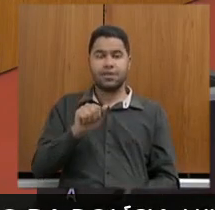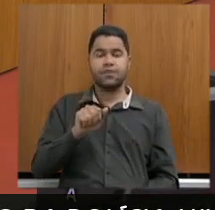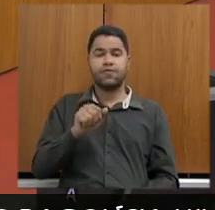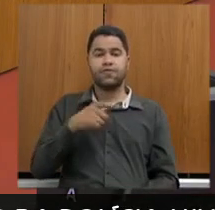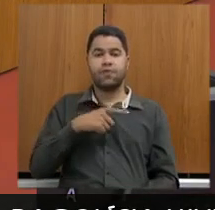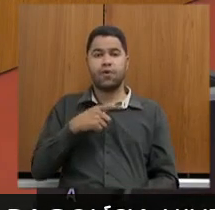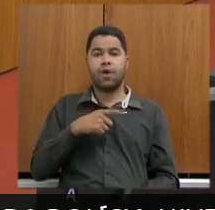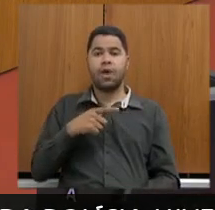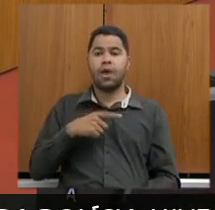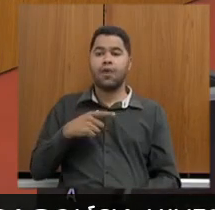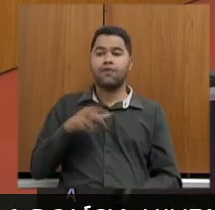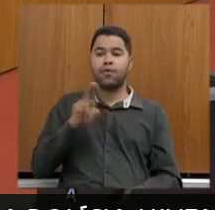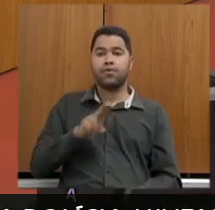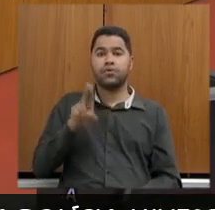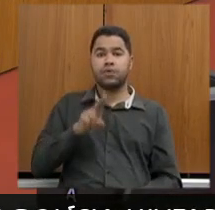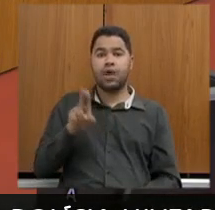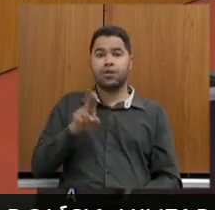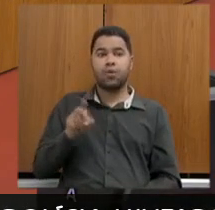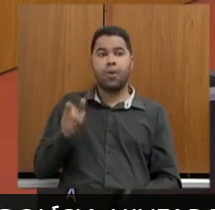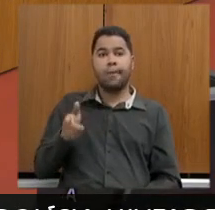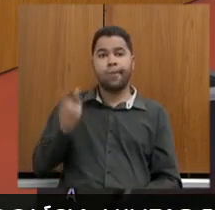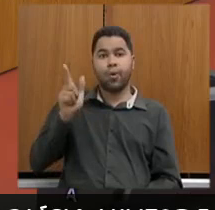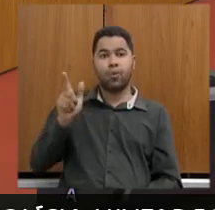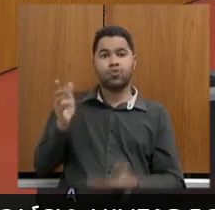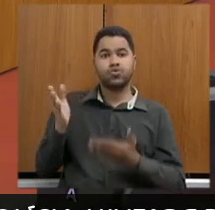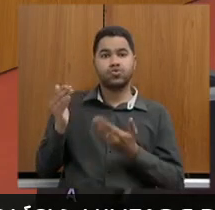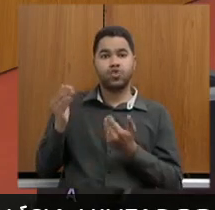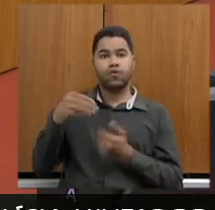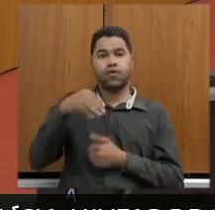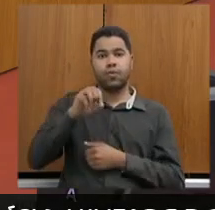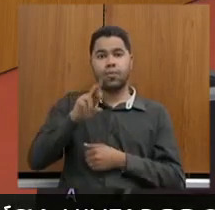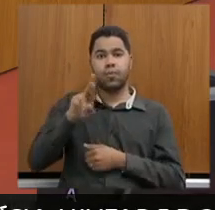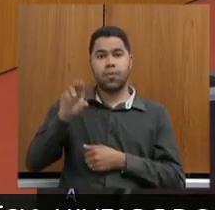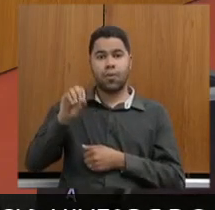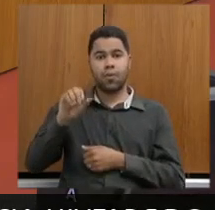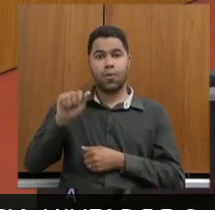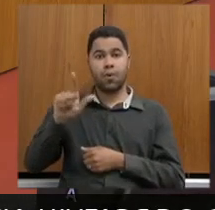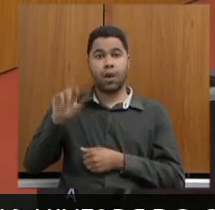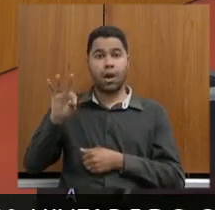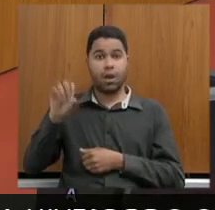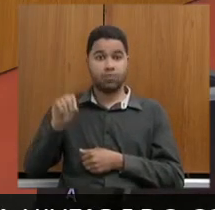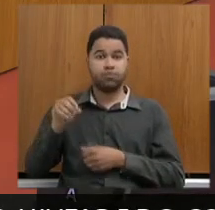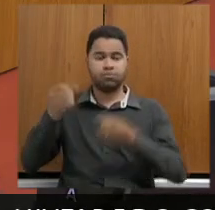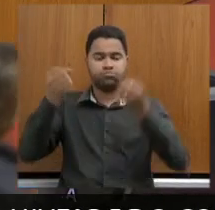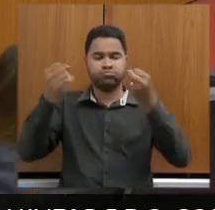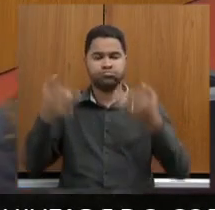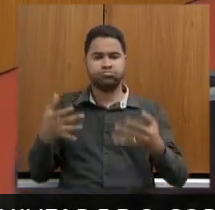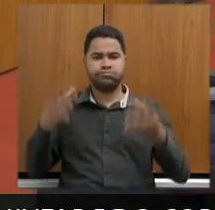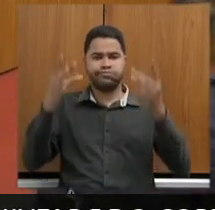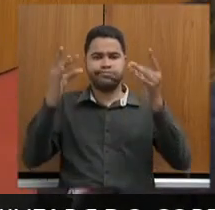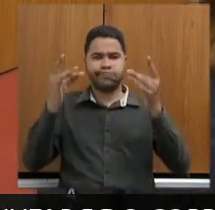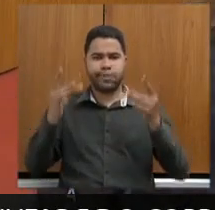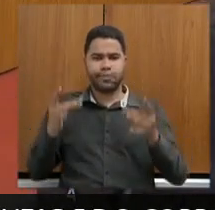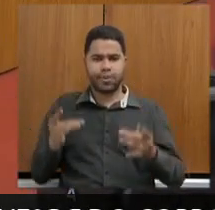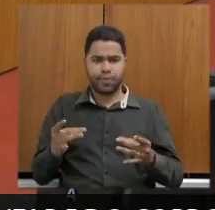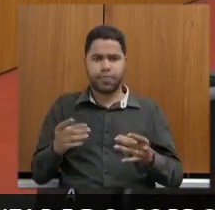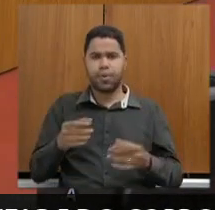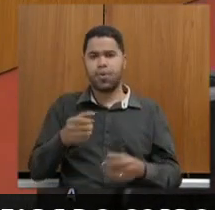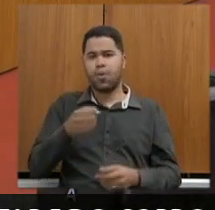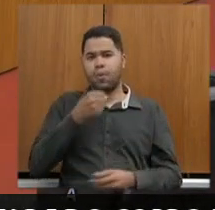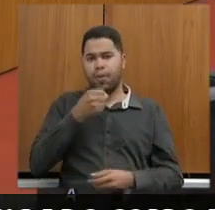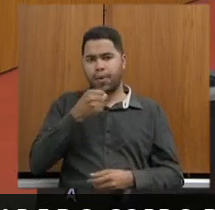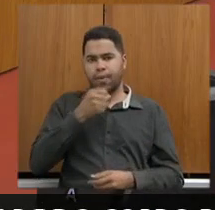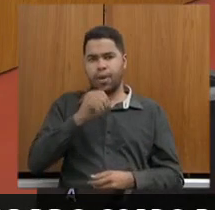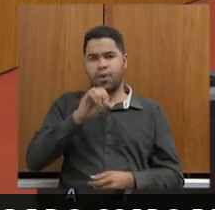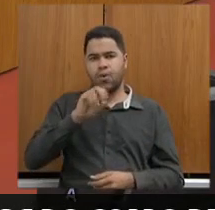de um jovem no bairro Morro Alto também Vespasiano para a manhã de ontem domingo fato esse que foi contada em detalhes pelo repórter Osvaldo de